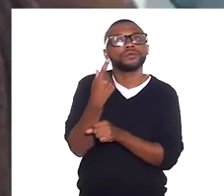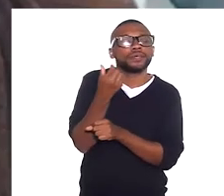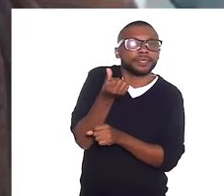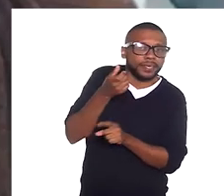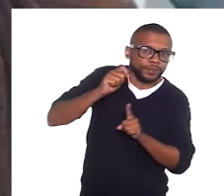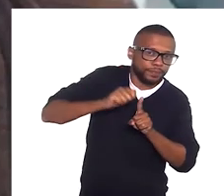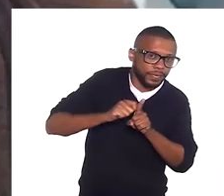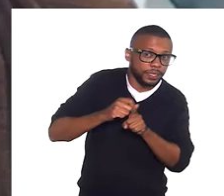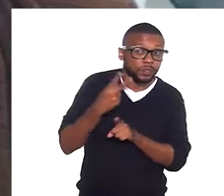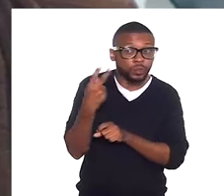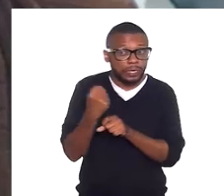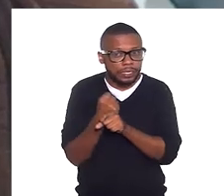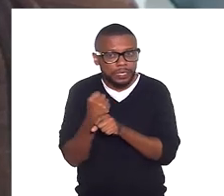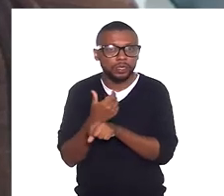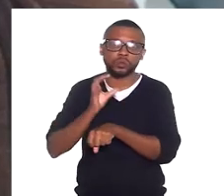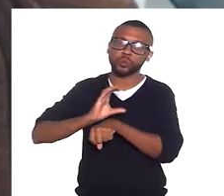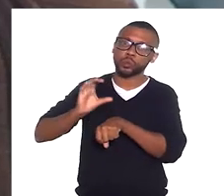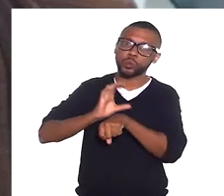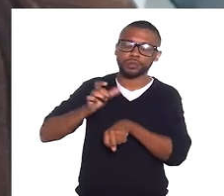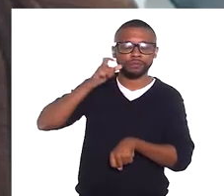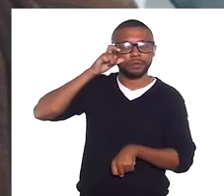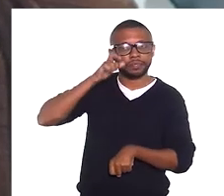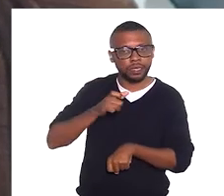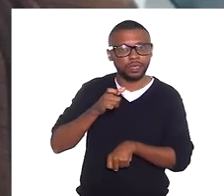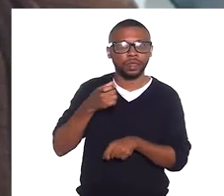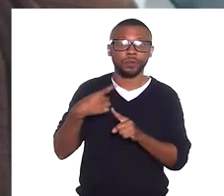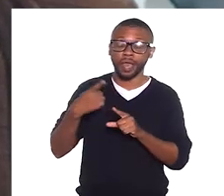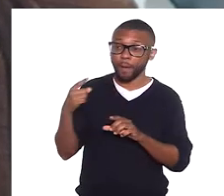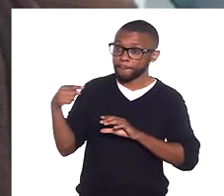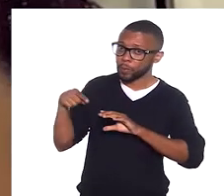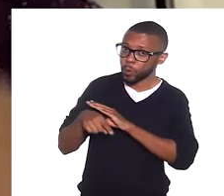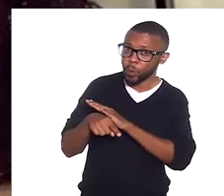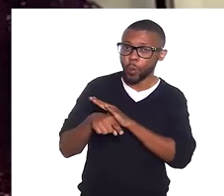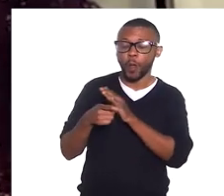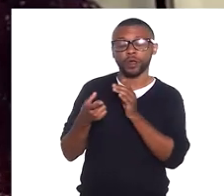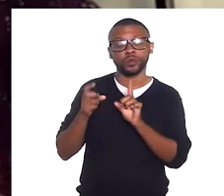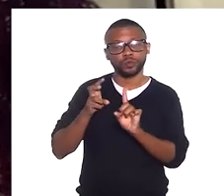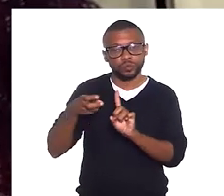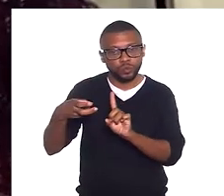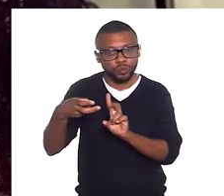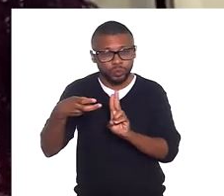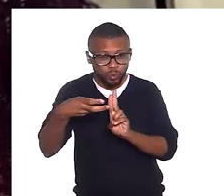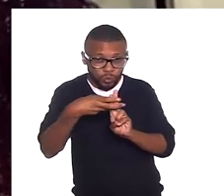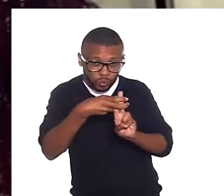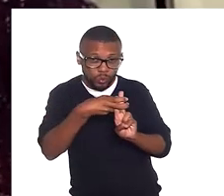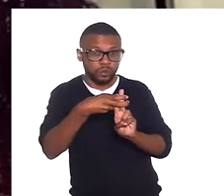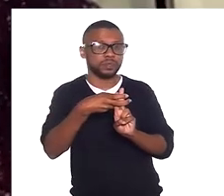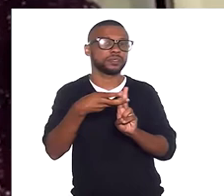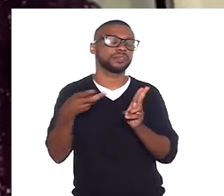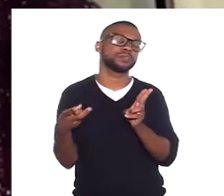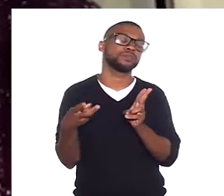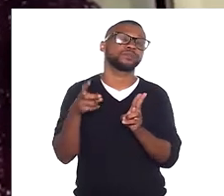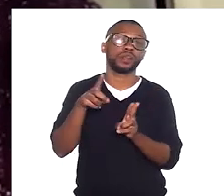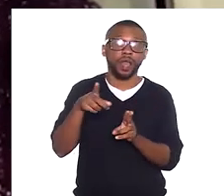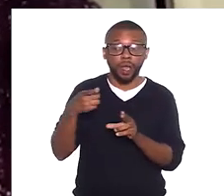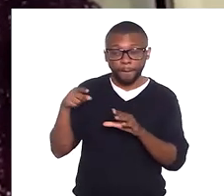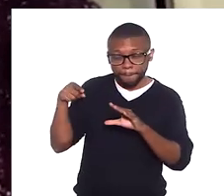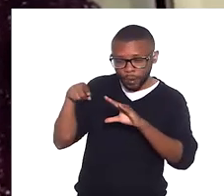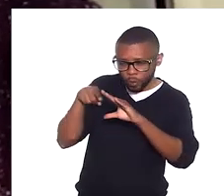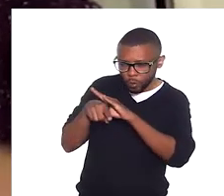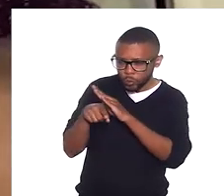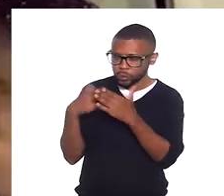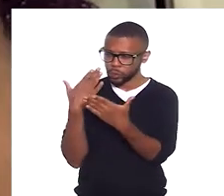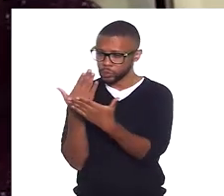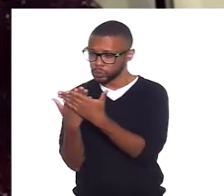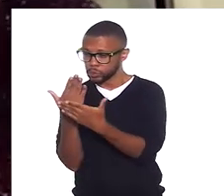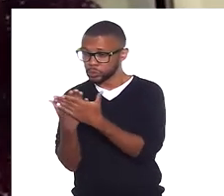um ano e meio, quase dois aí de curso, e foi muito interessante, porque é um mergulho no Sistema Único de Saúde, é um mergulho